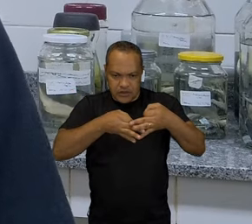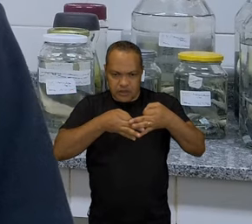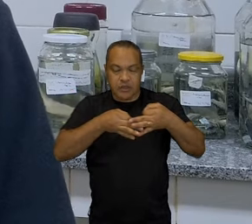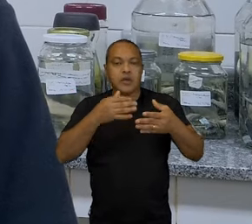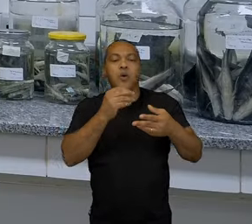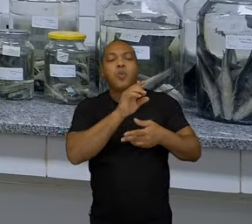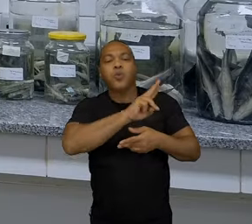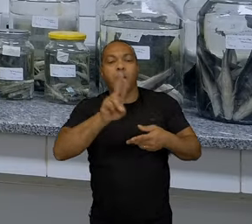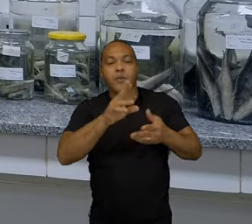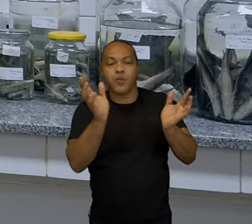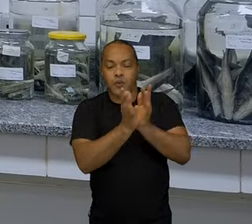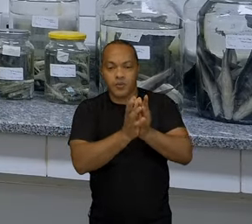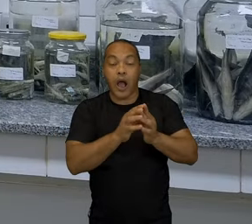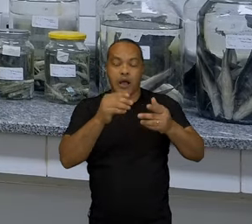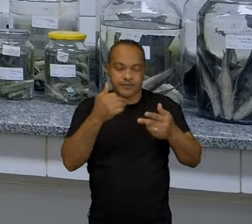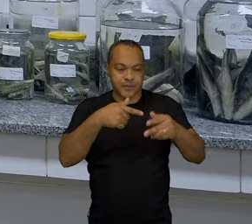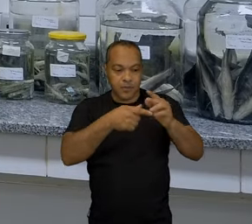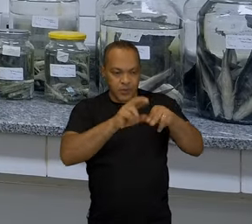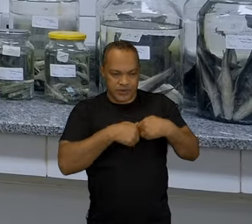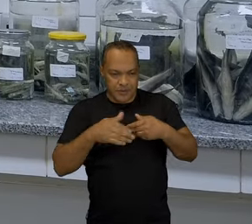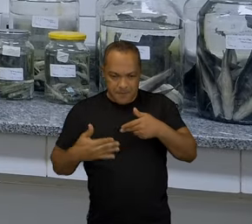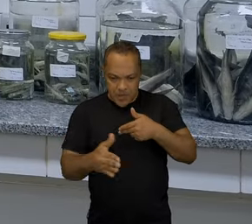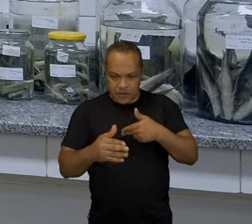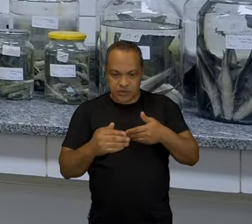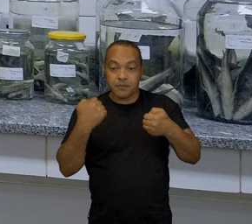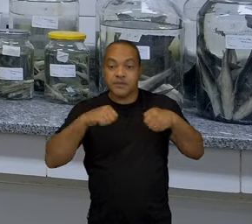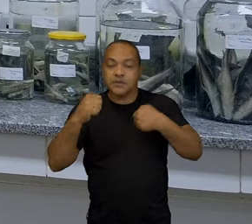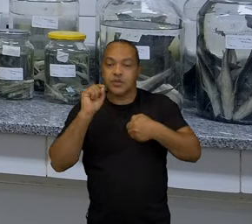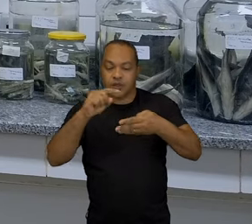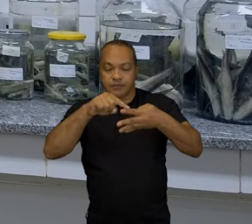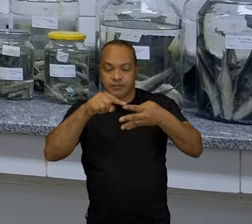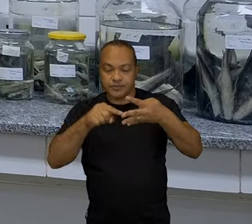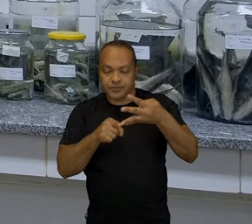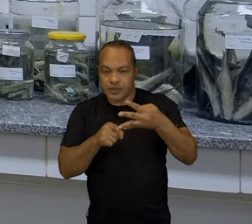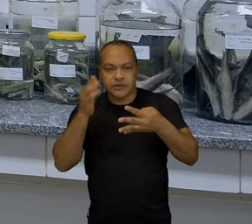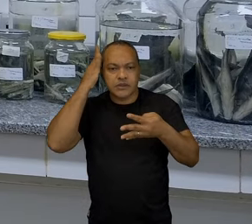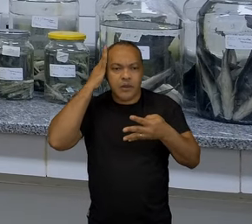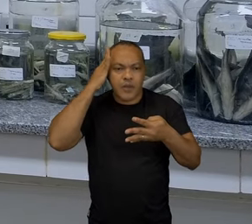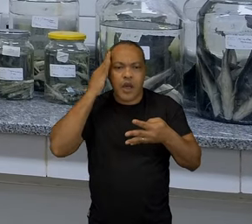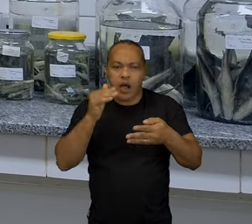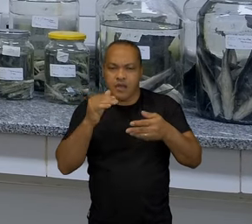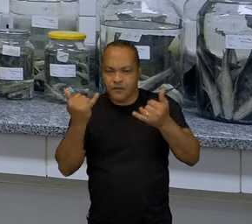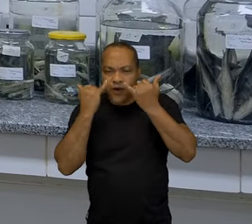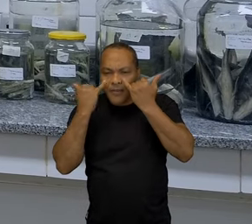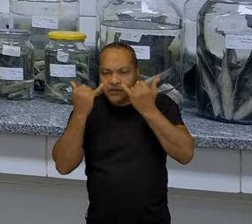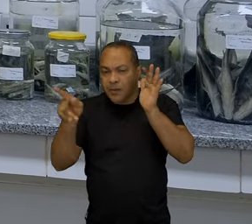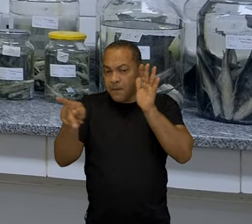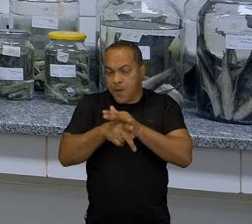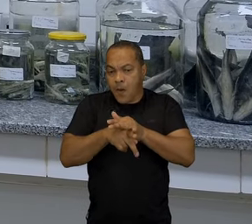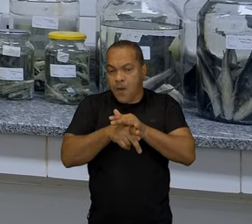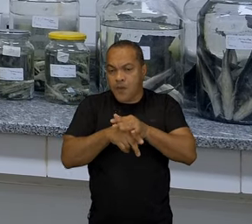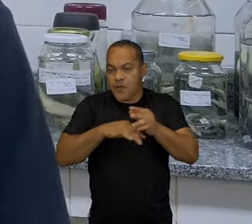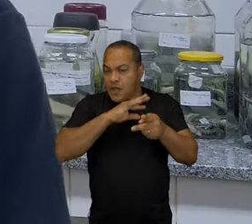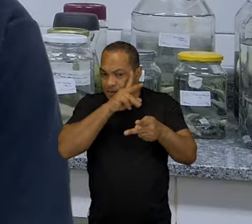é a espécie. Para fazer isso, no caso dos peixes, por exemplo, nós precisamos obter alguns dados